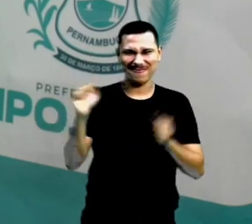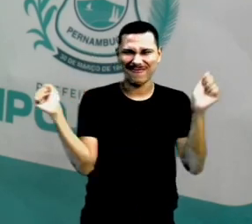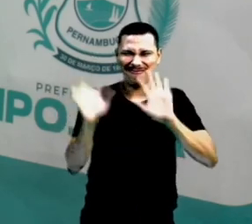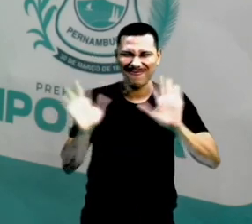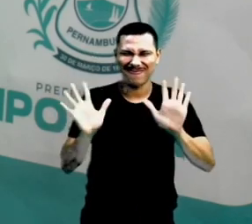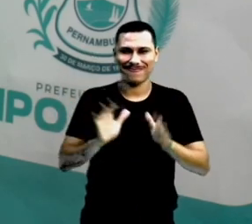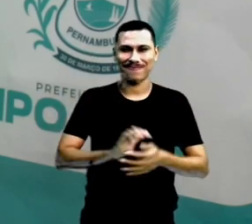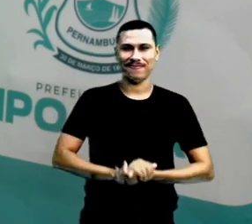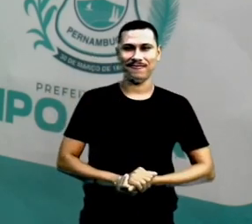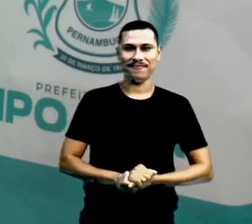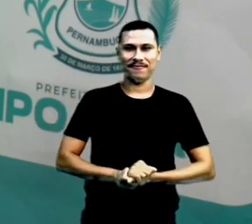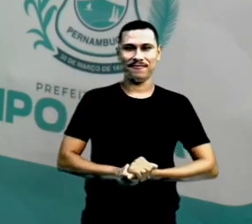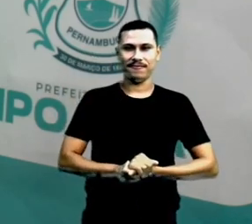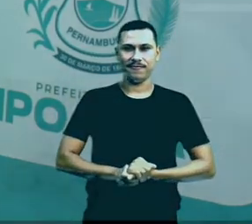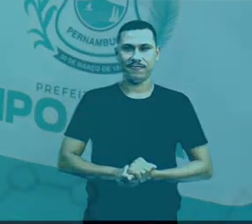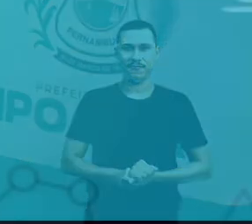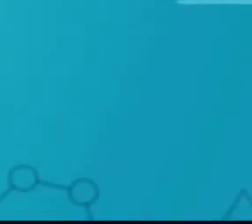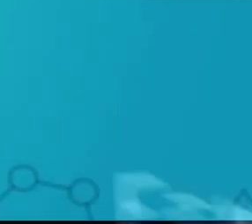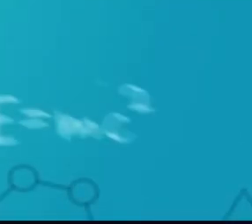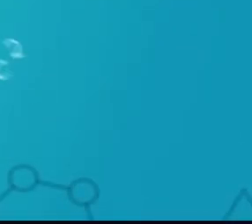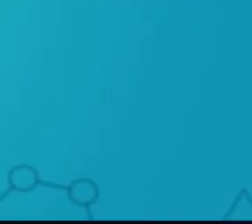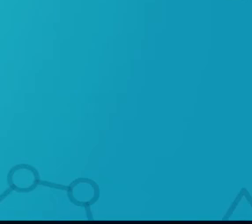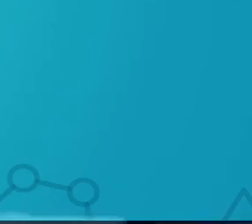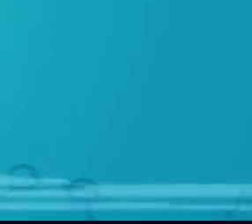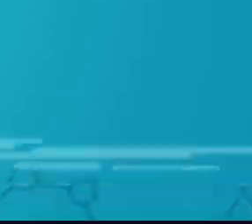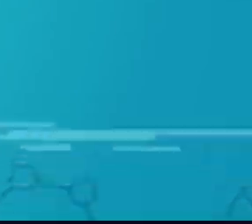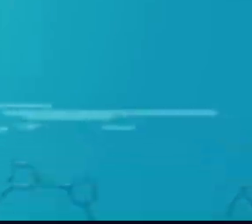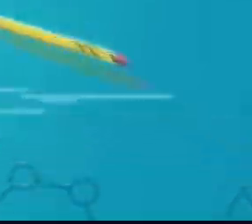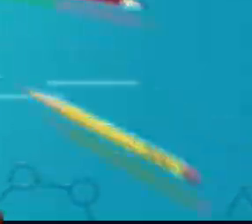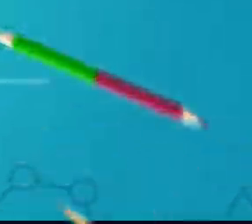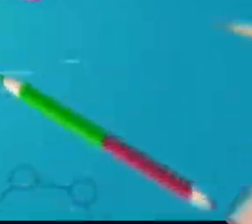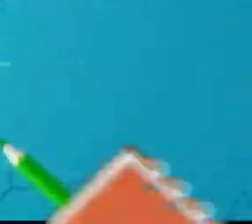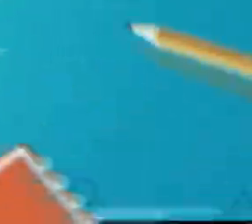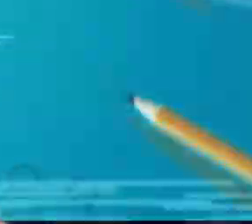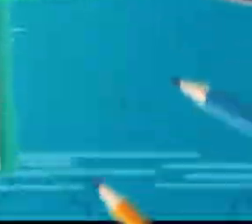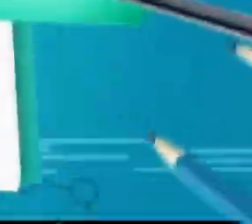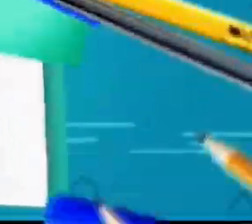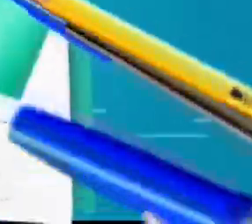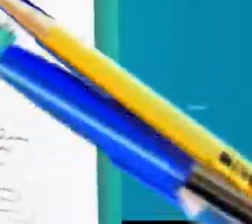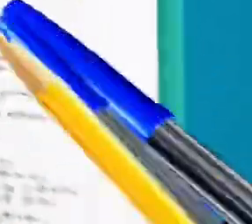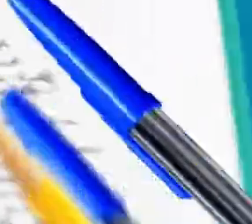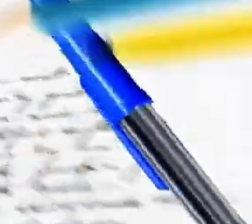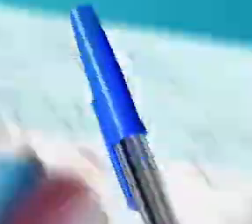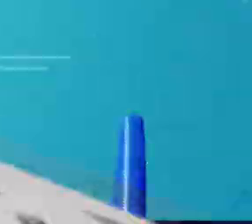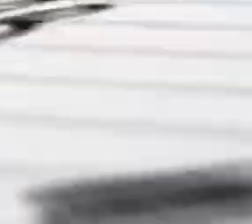Tchau, tchau.